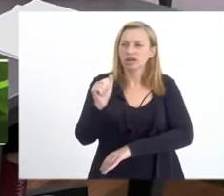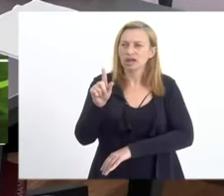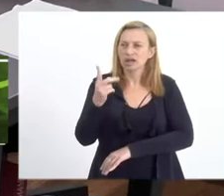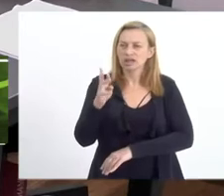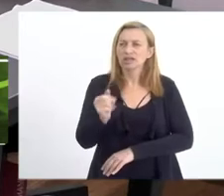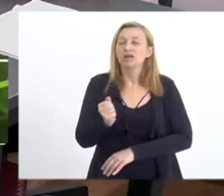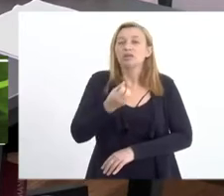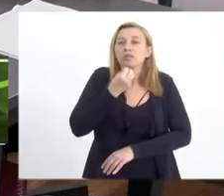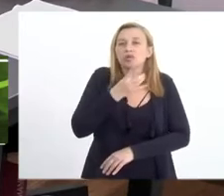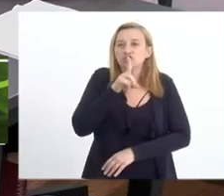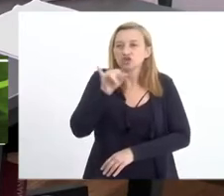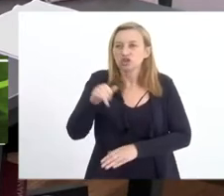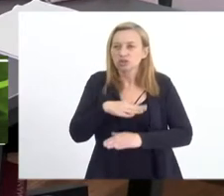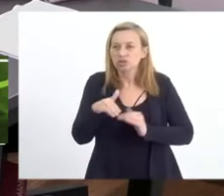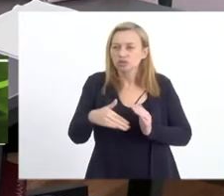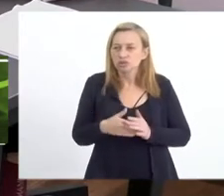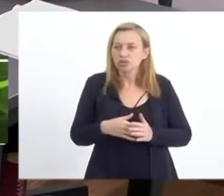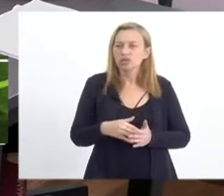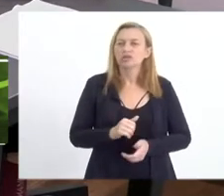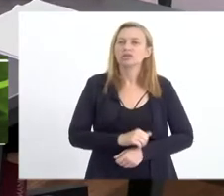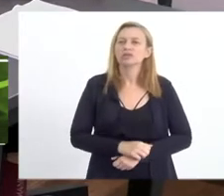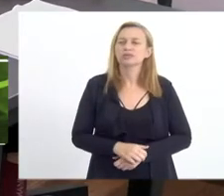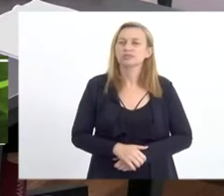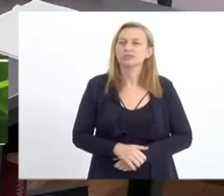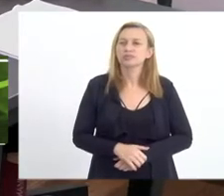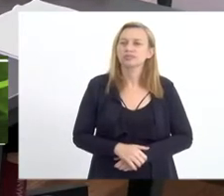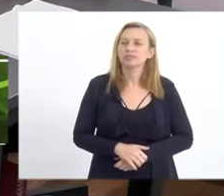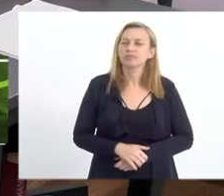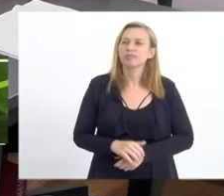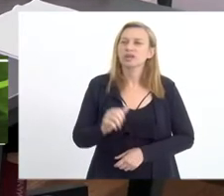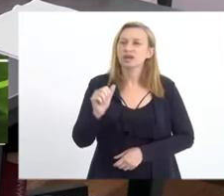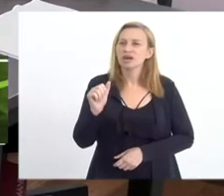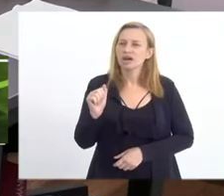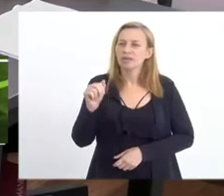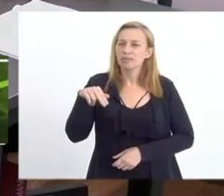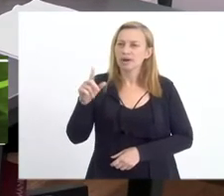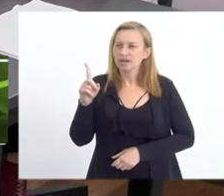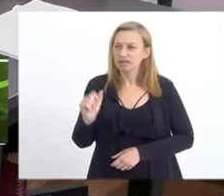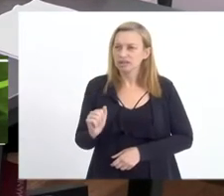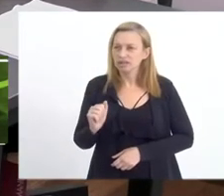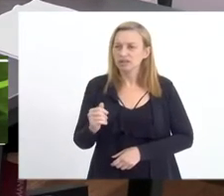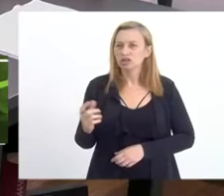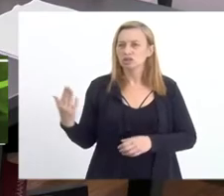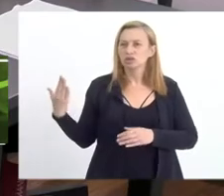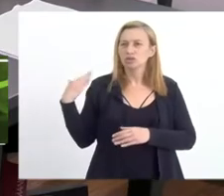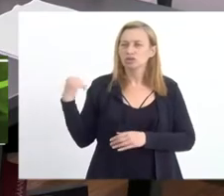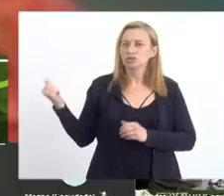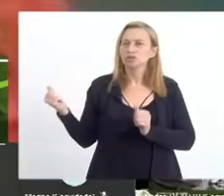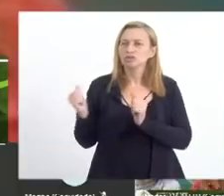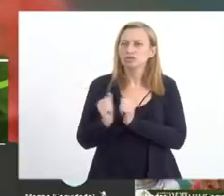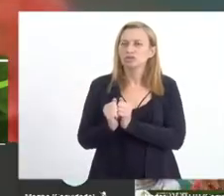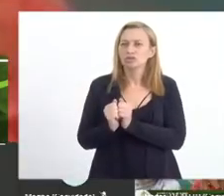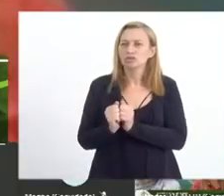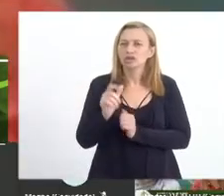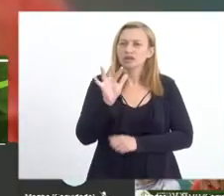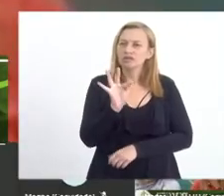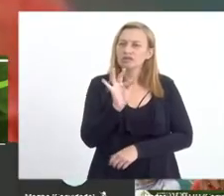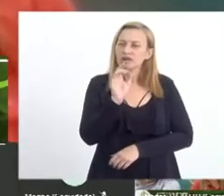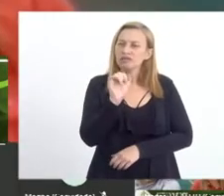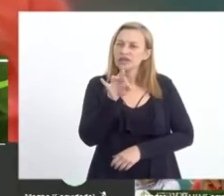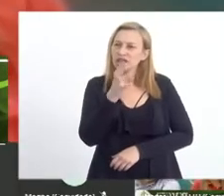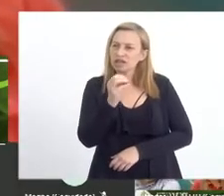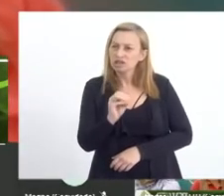Bom dia a todos. Amanda Salazar, superintendente de turismo. Ao meu lado, Fernando Seabra, presidente da Tours